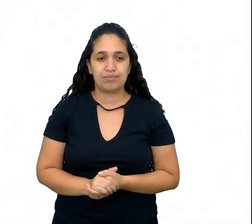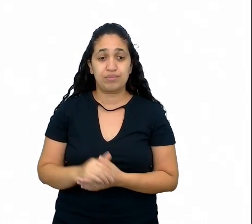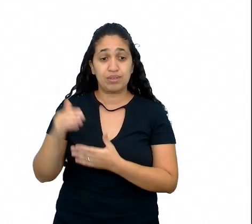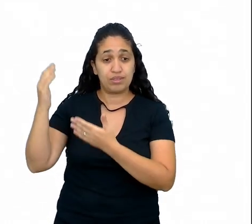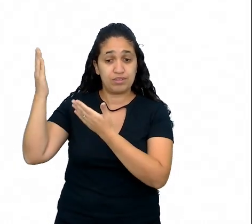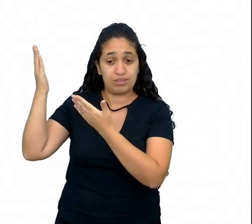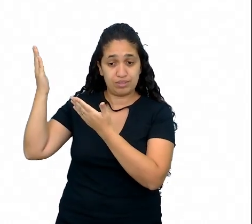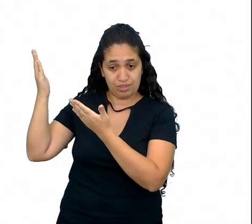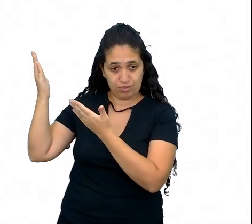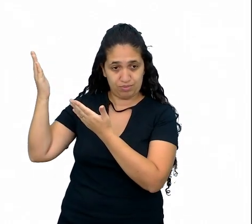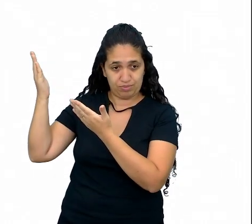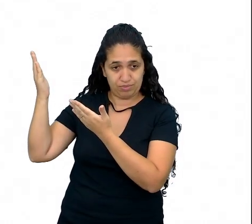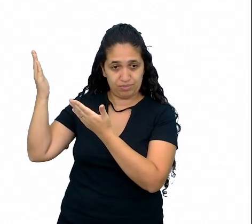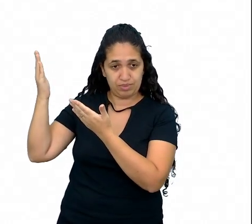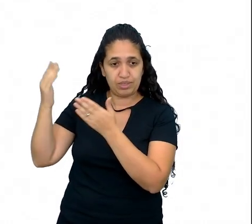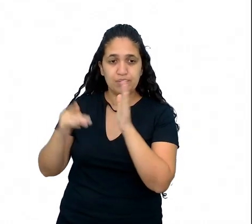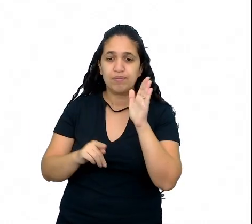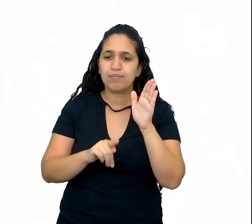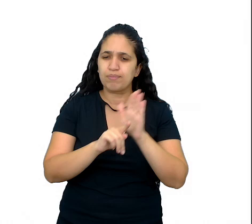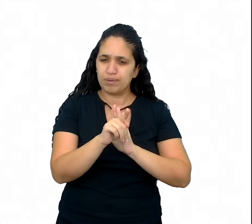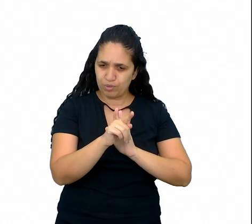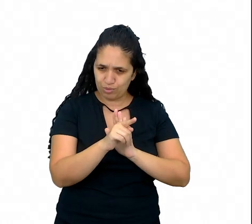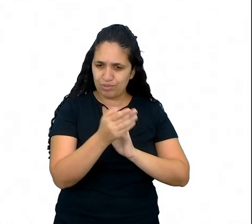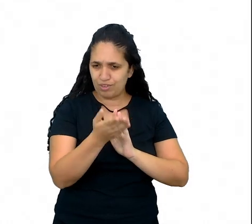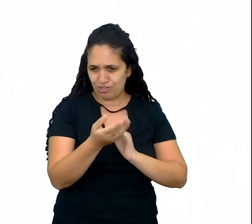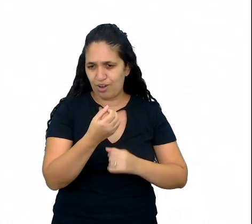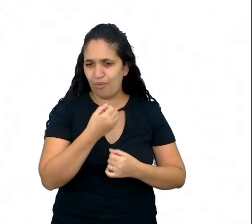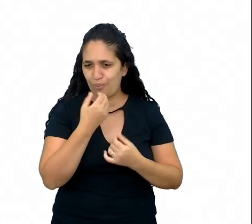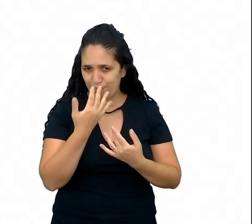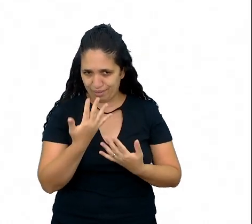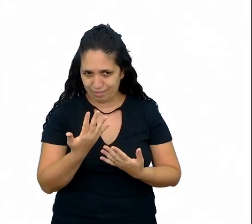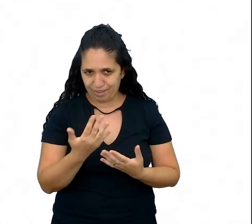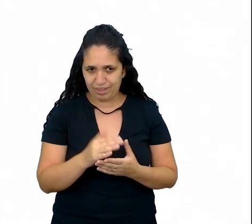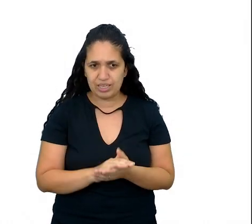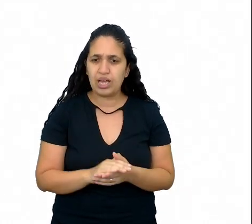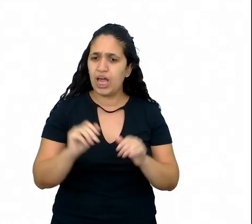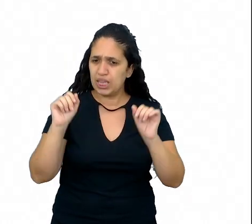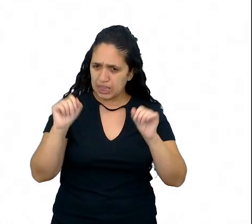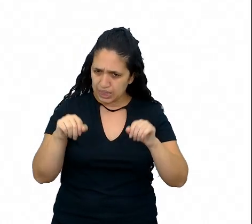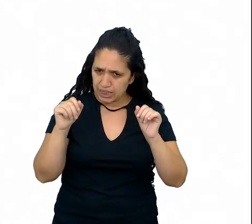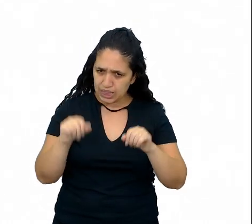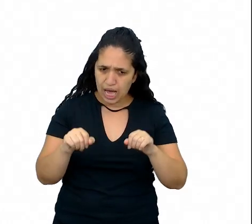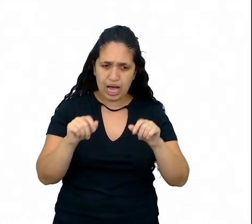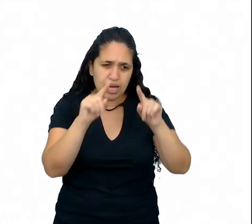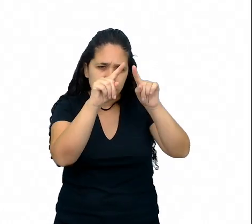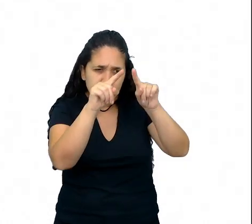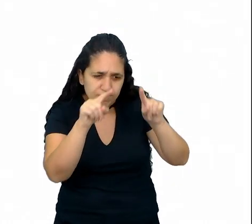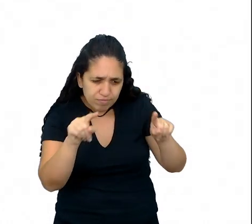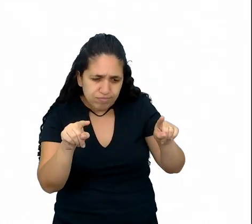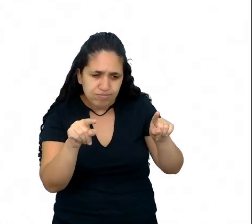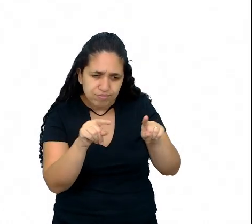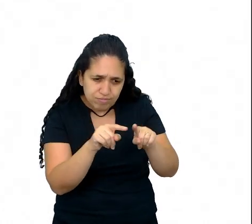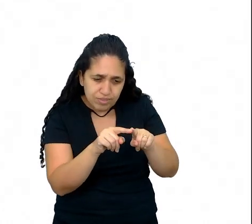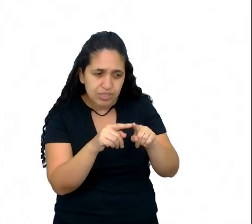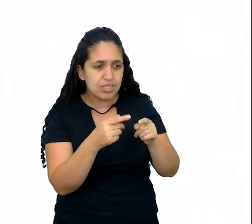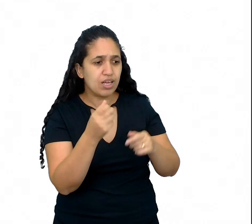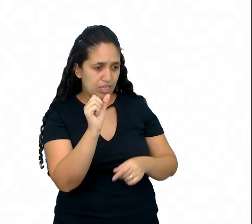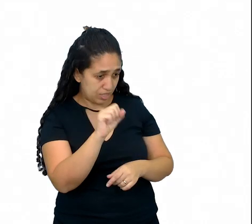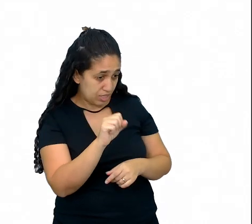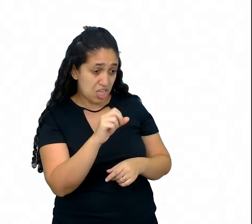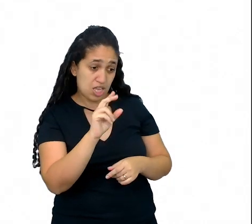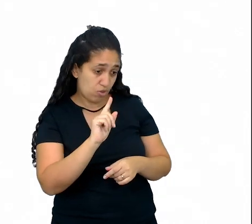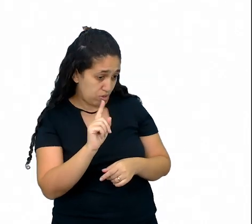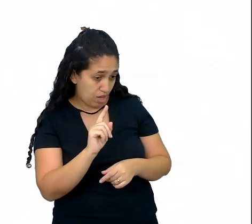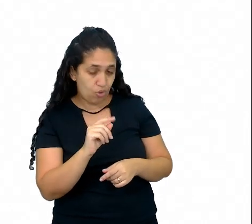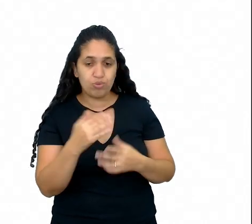Então, ó, a primeira pergunta ali, como eu falei, comentei ali com vocês, né, foi possível formar o triângulo? Foi possível obter um triângulo com